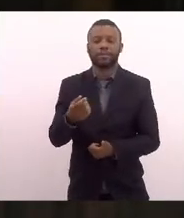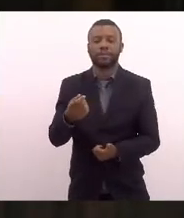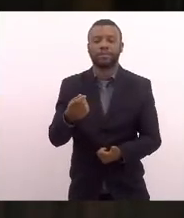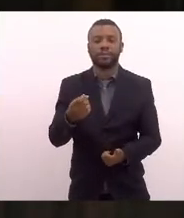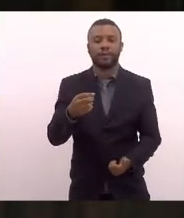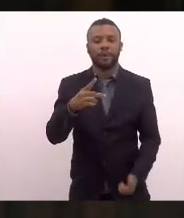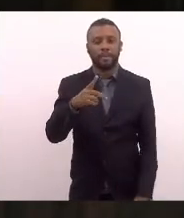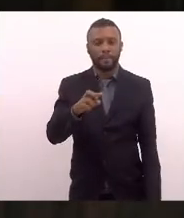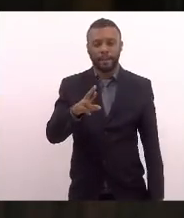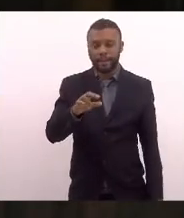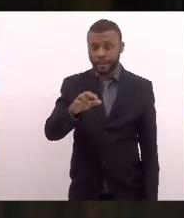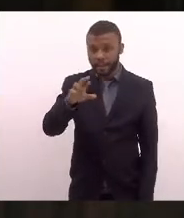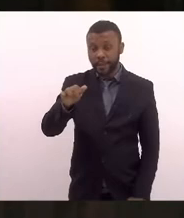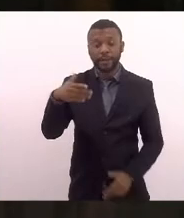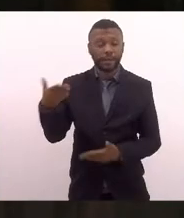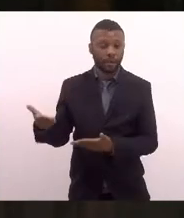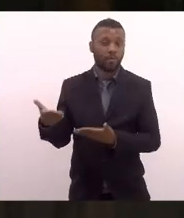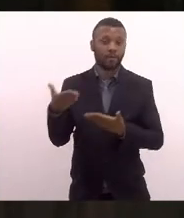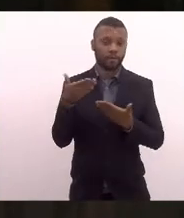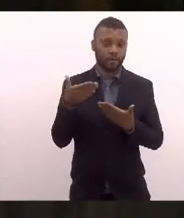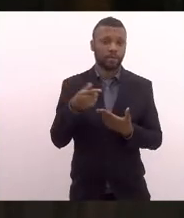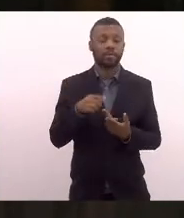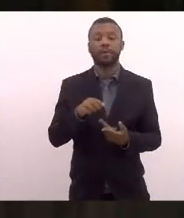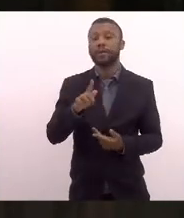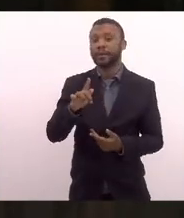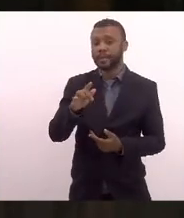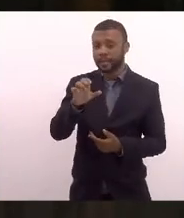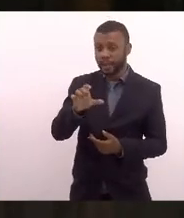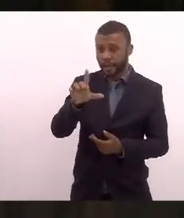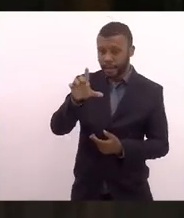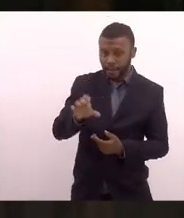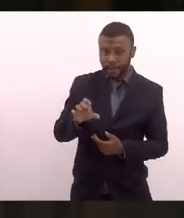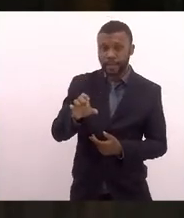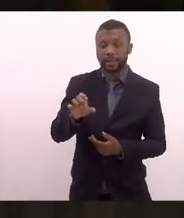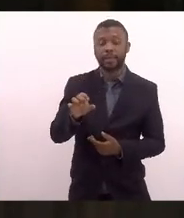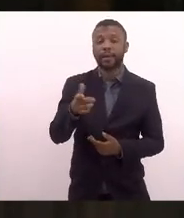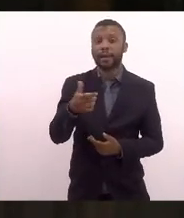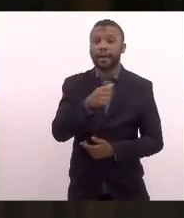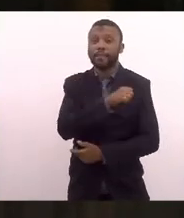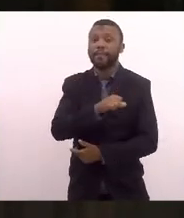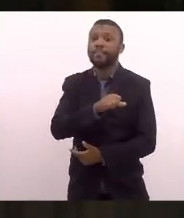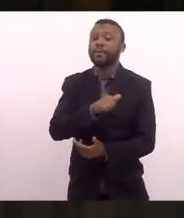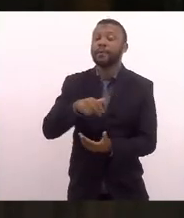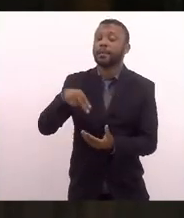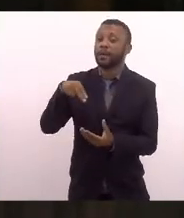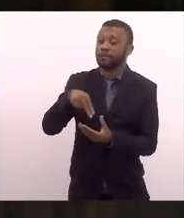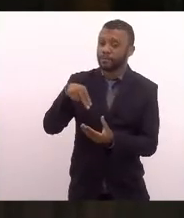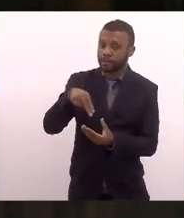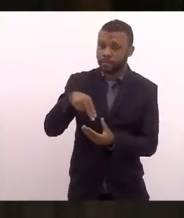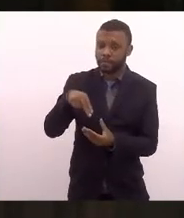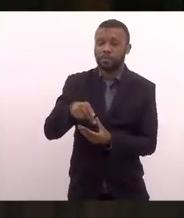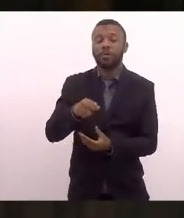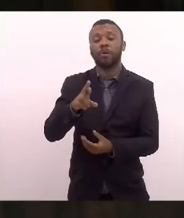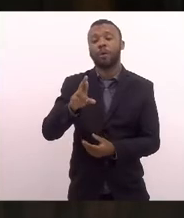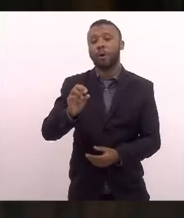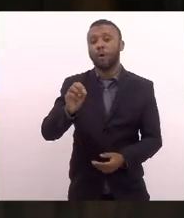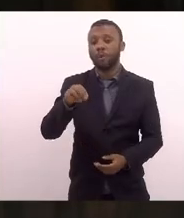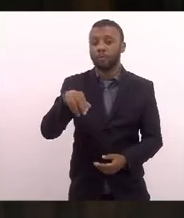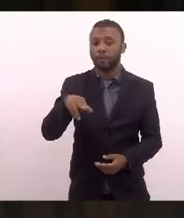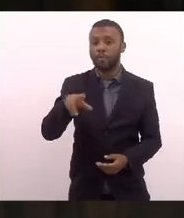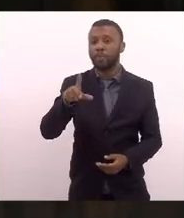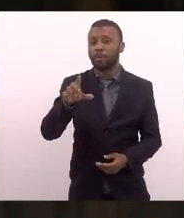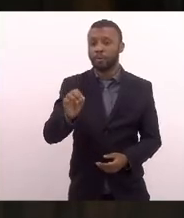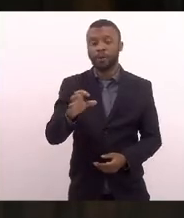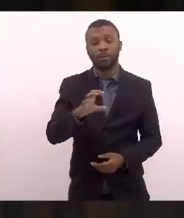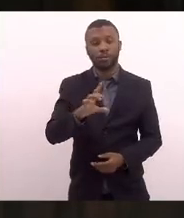dos Santos, convidado, Gisele Ferreira Sobrinho, enfermeira da Unirio, Rômulo Del Valle, coordenador do Departamento de